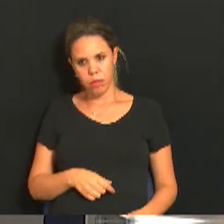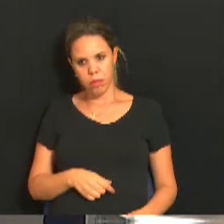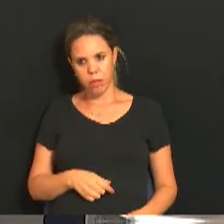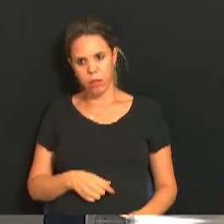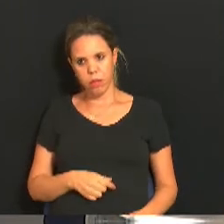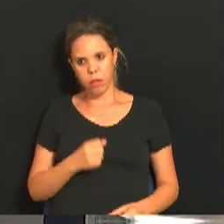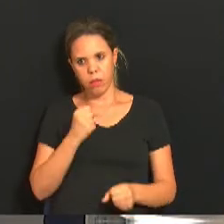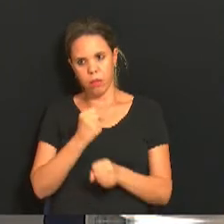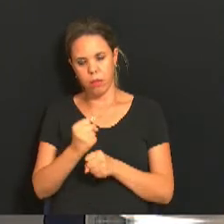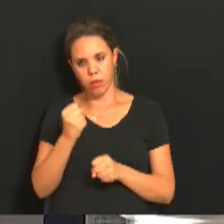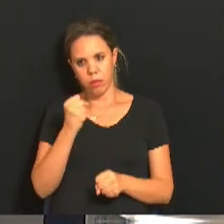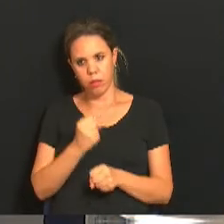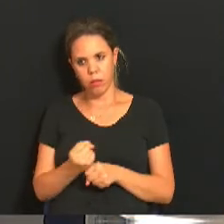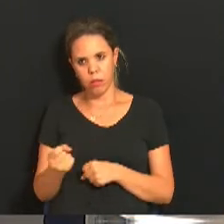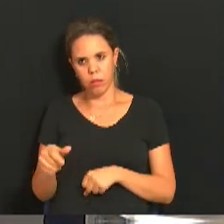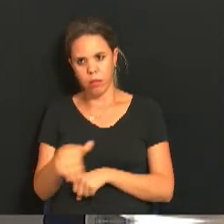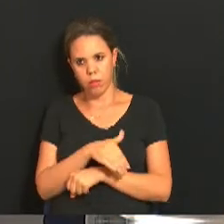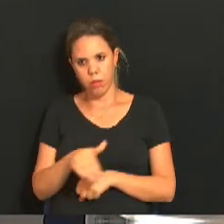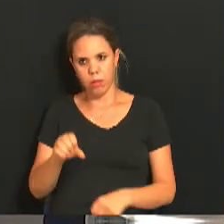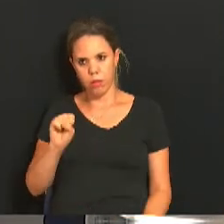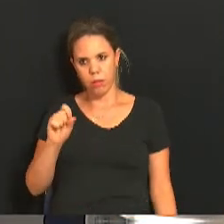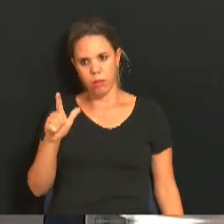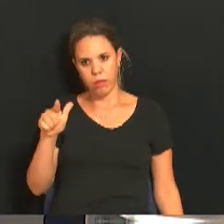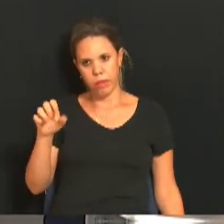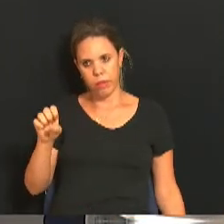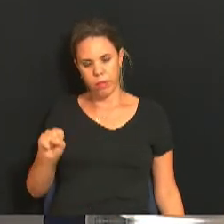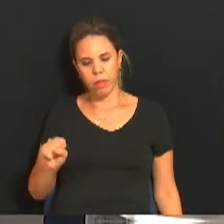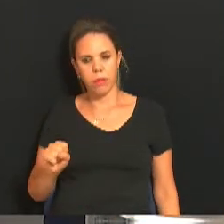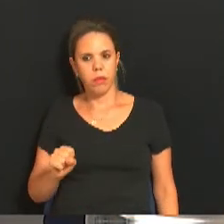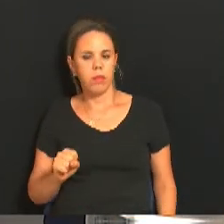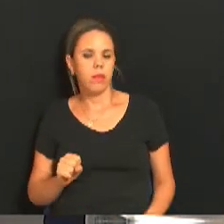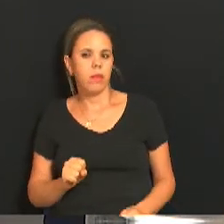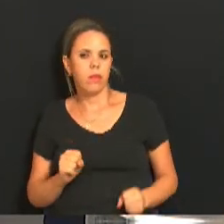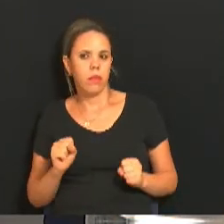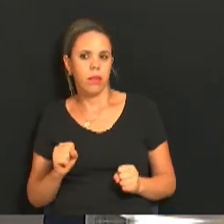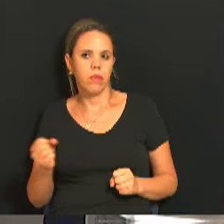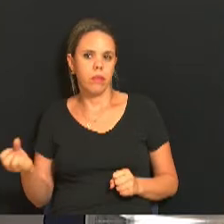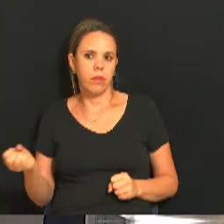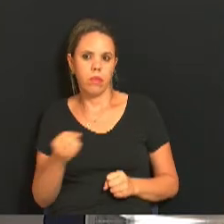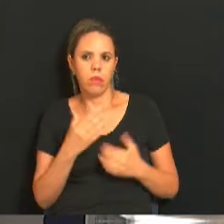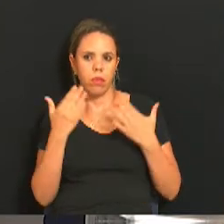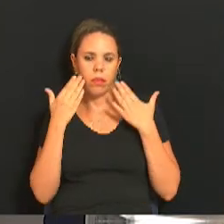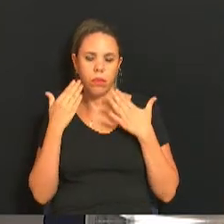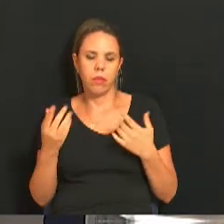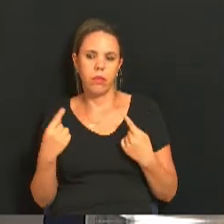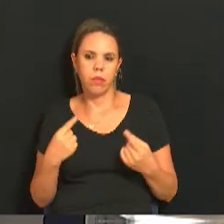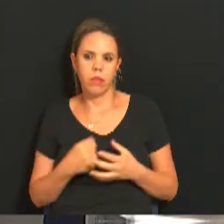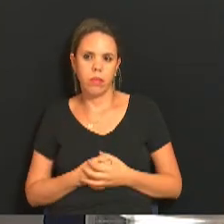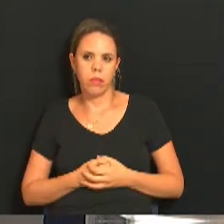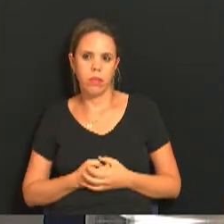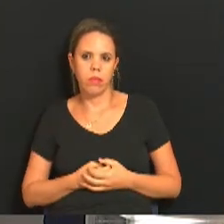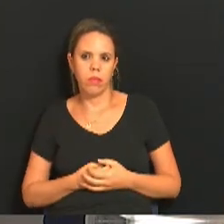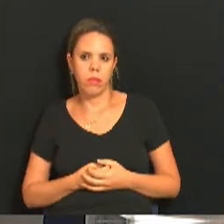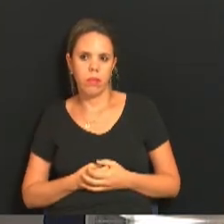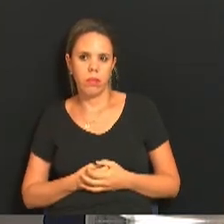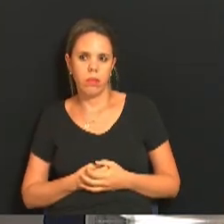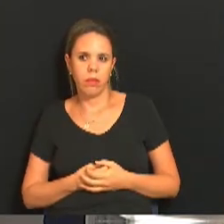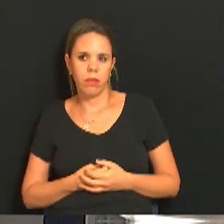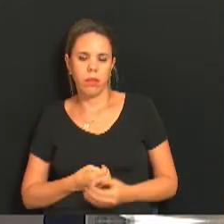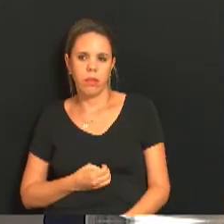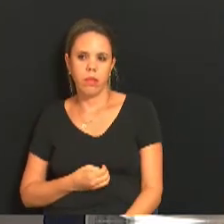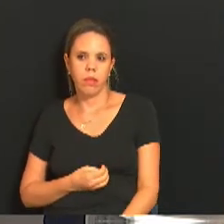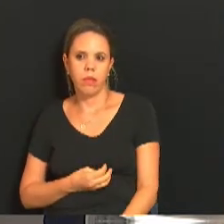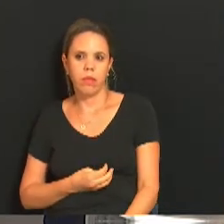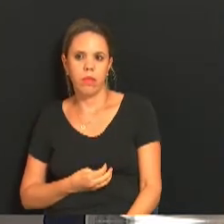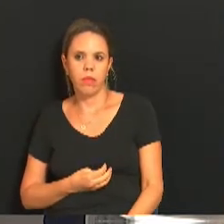revitalização da Rua Cidade de Oliveira para que nós possamos dar uma nova cara à Viseu oi oi gente